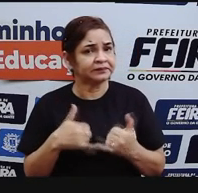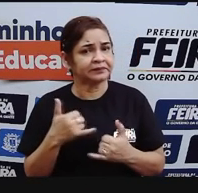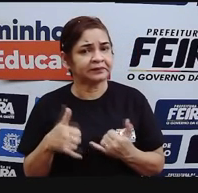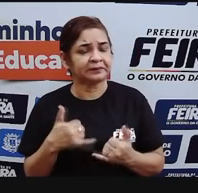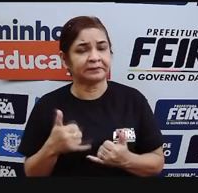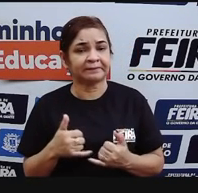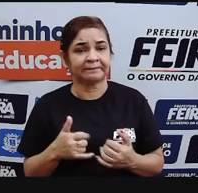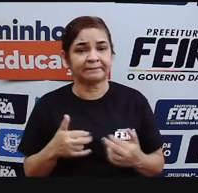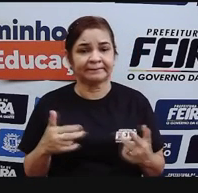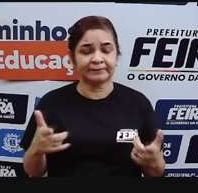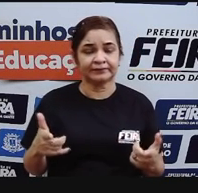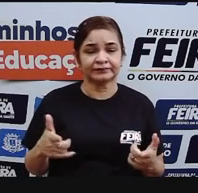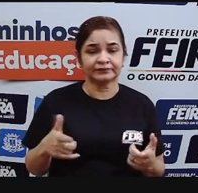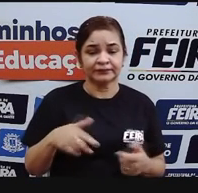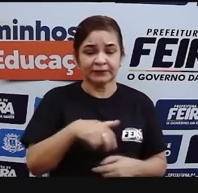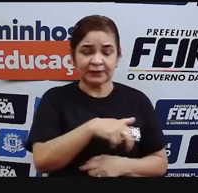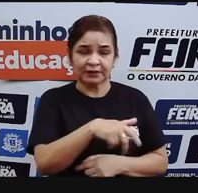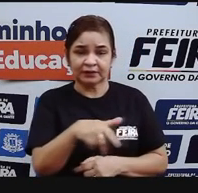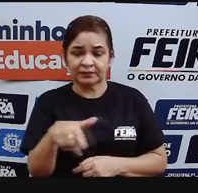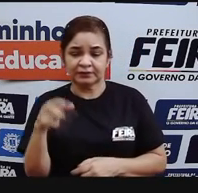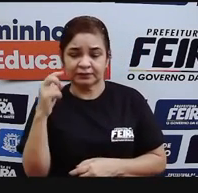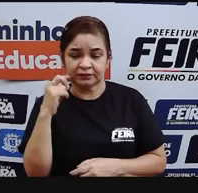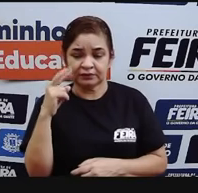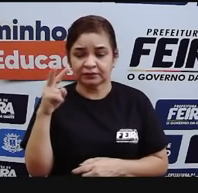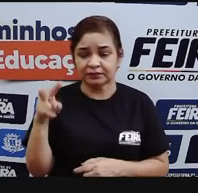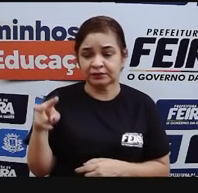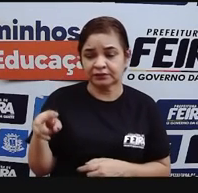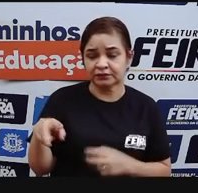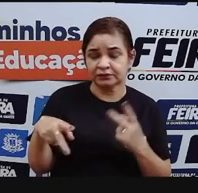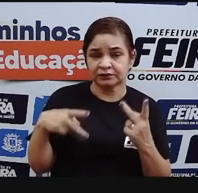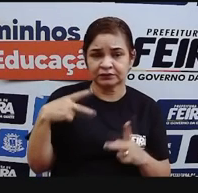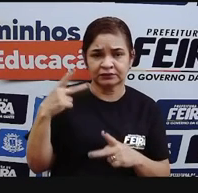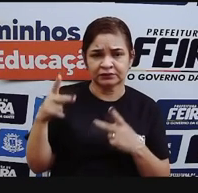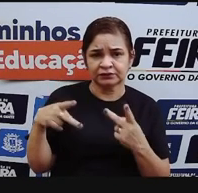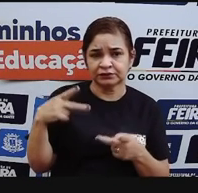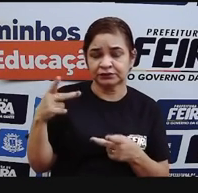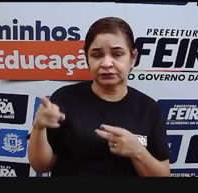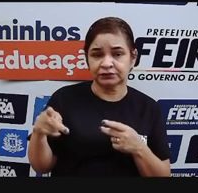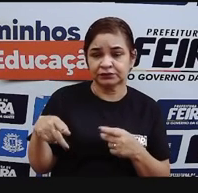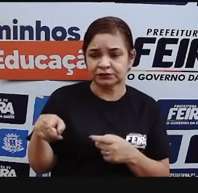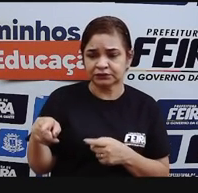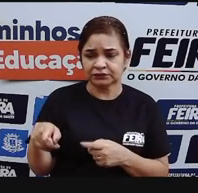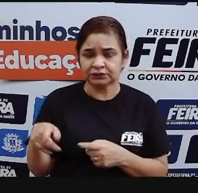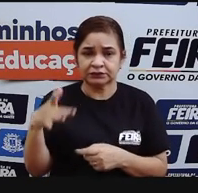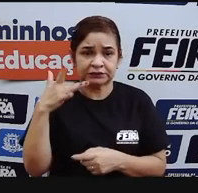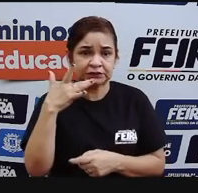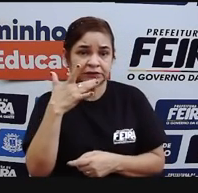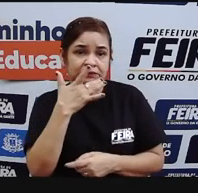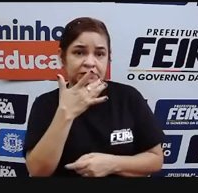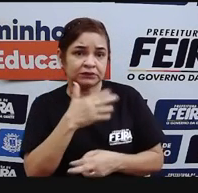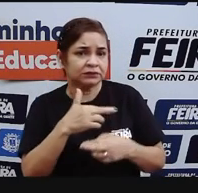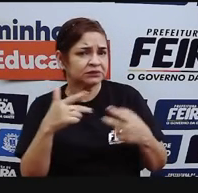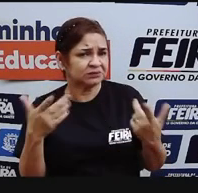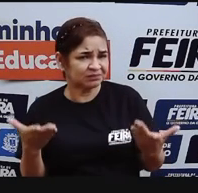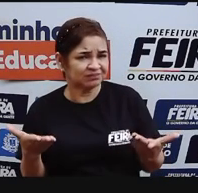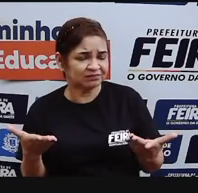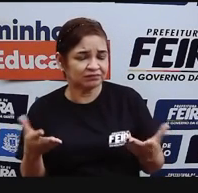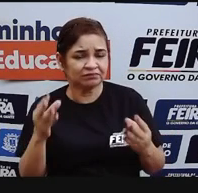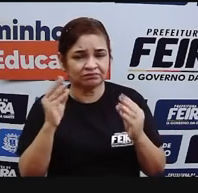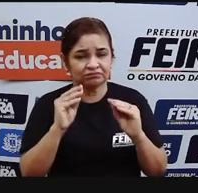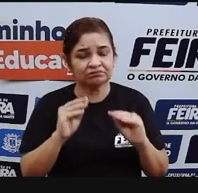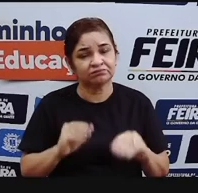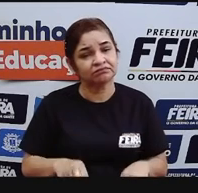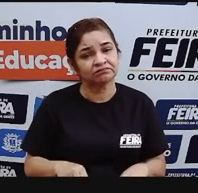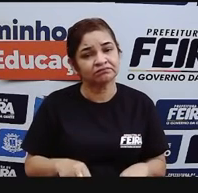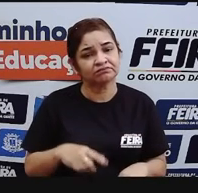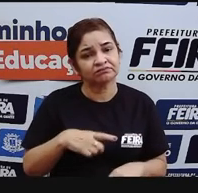como se fosse uma cantada. Né? A cantada, por si só, é uma forma de assédio, né? Mas tem algumas